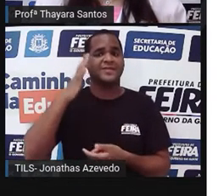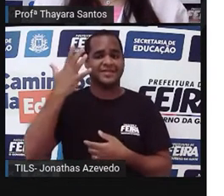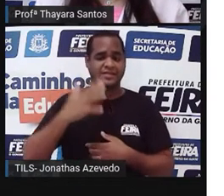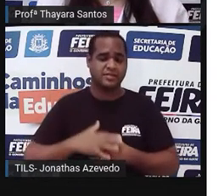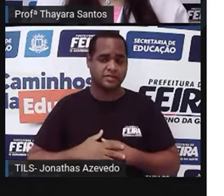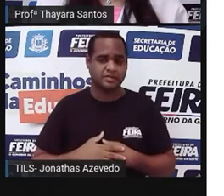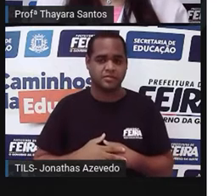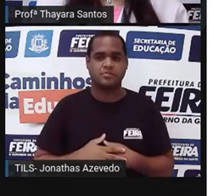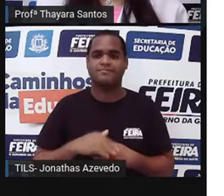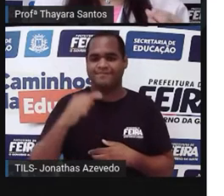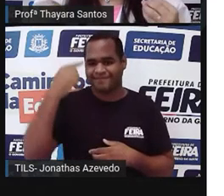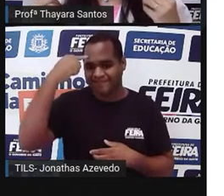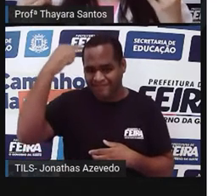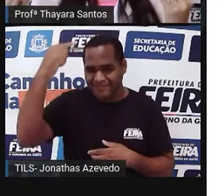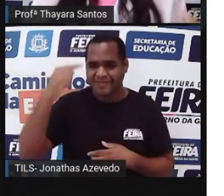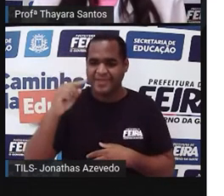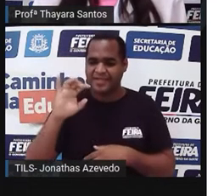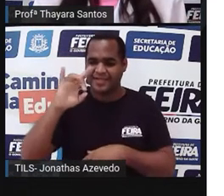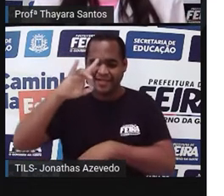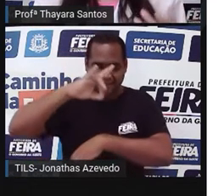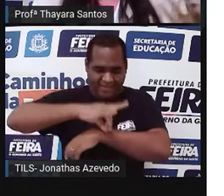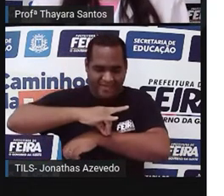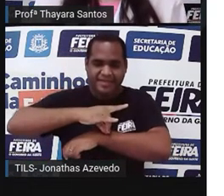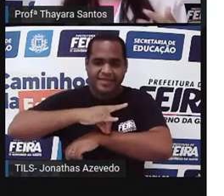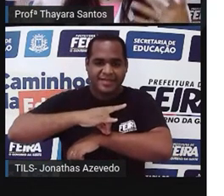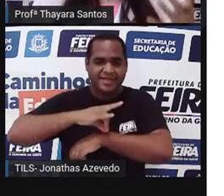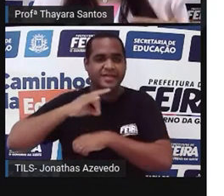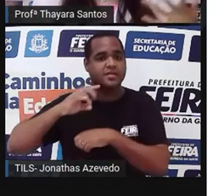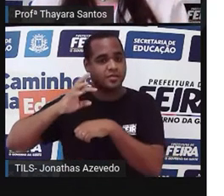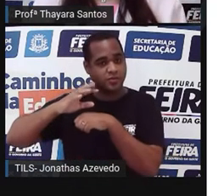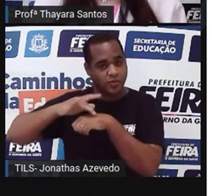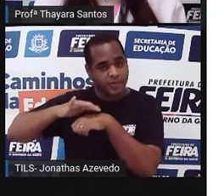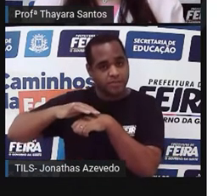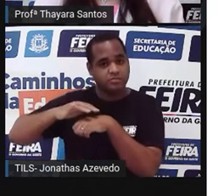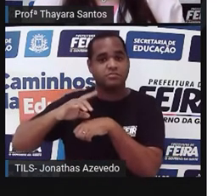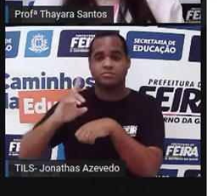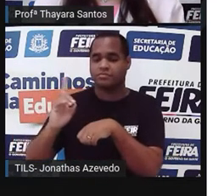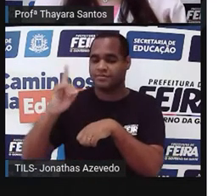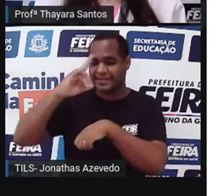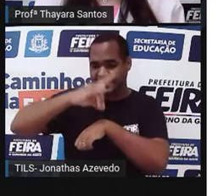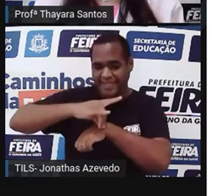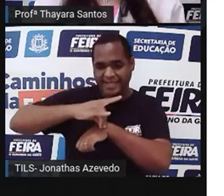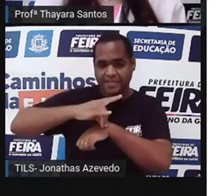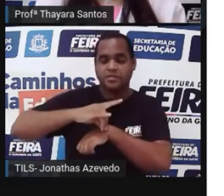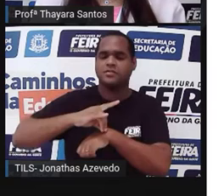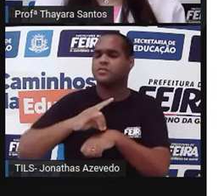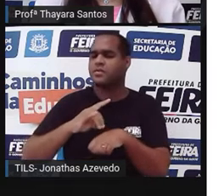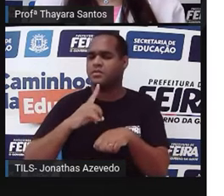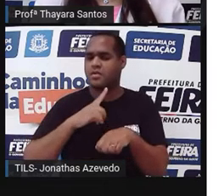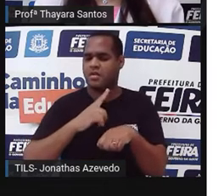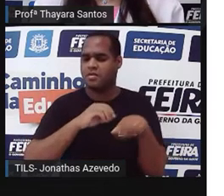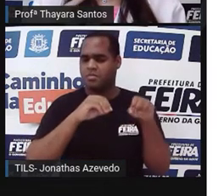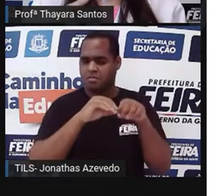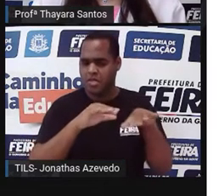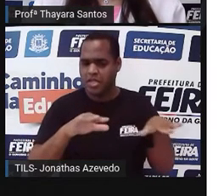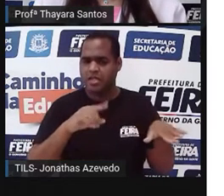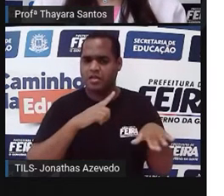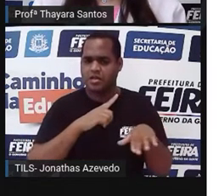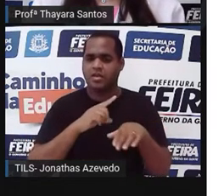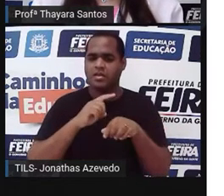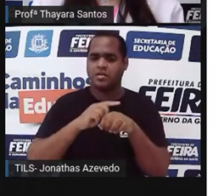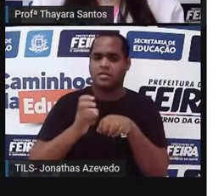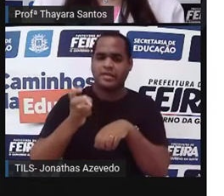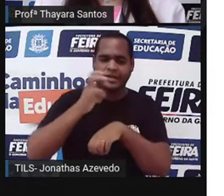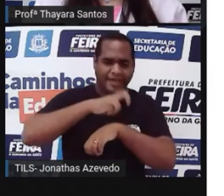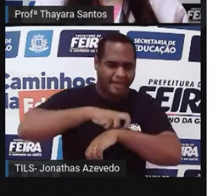pensar no Aedes aegypti, que é um mosquito, né? Um mosquito que é conhecido popularmente como mosquito da dengue, mas ele não transmite só dengue. Tem a zika,